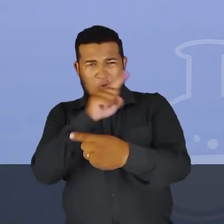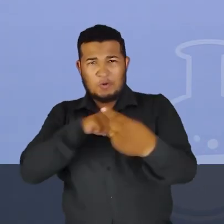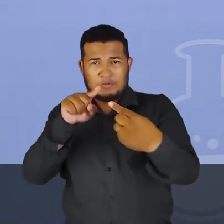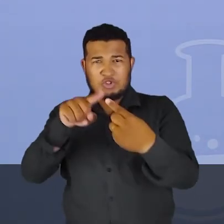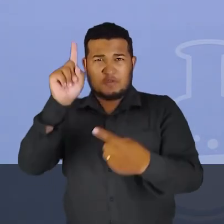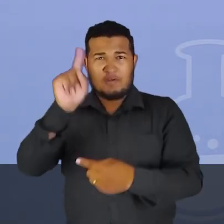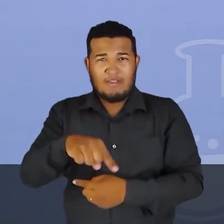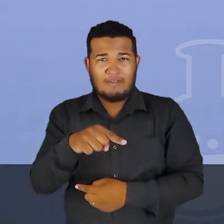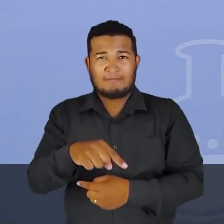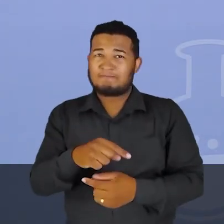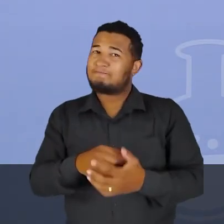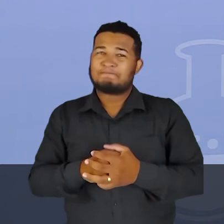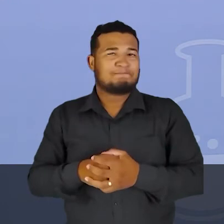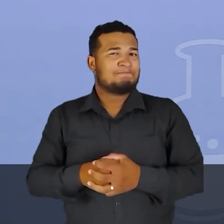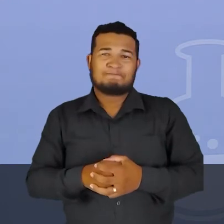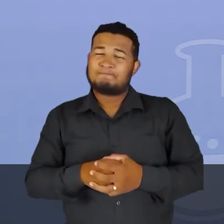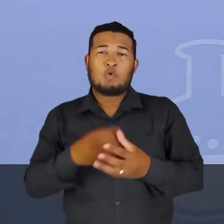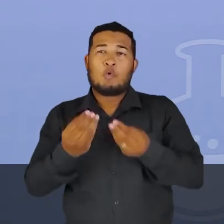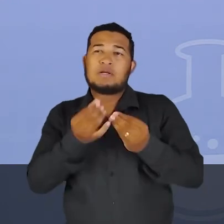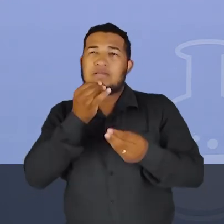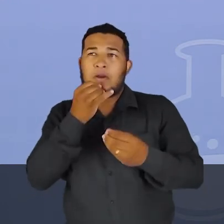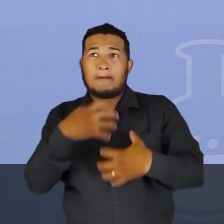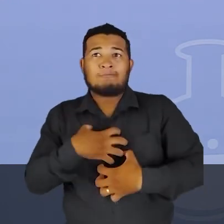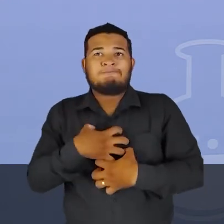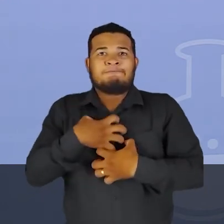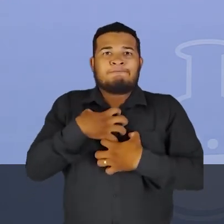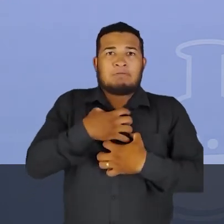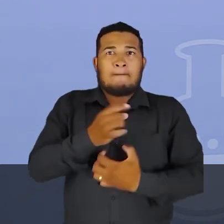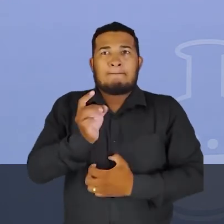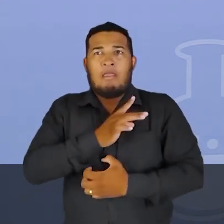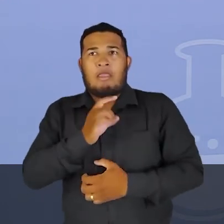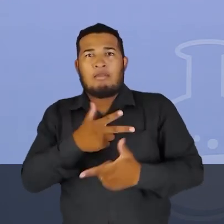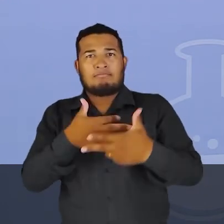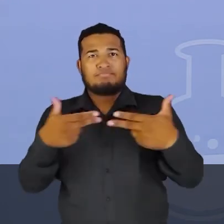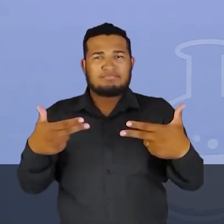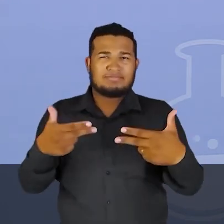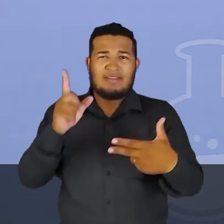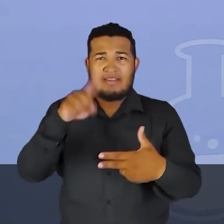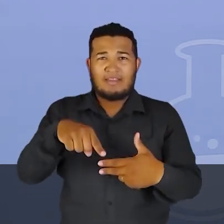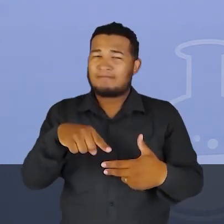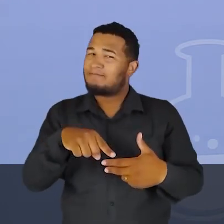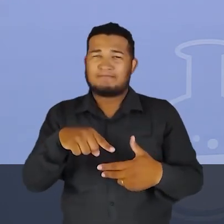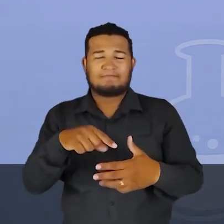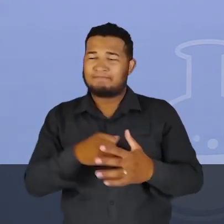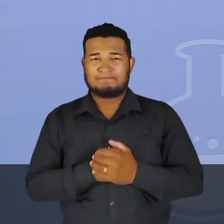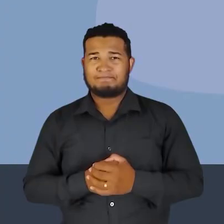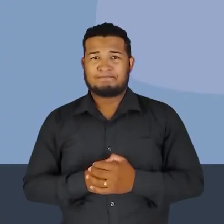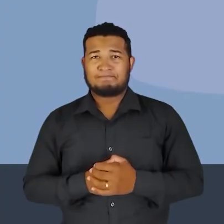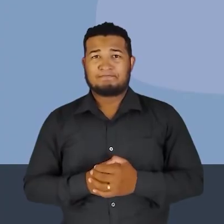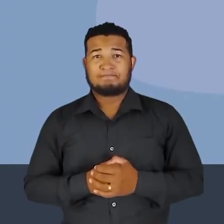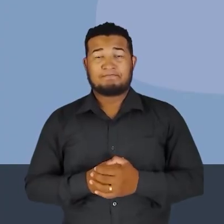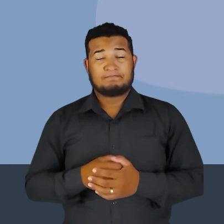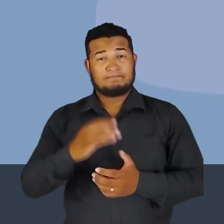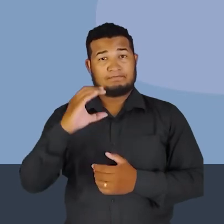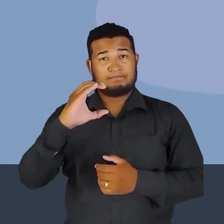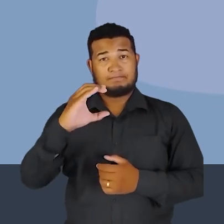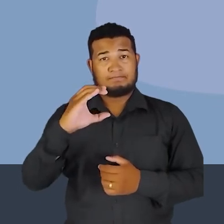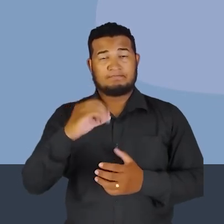objetivo dos movimentos? Será que é ampliar o clima de tensão? Ou será que esse clima de tensão não tem outras causas? Vamos para